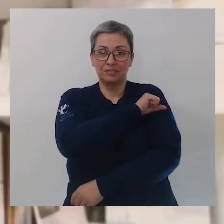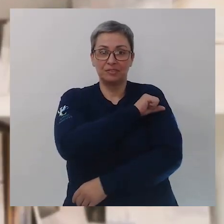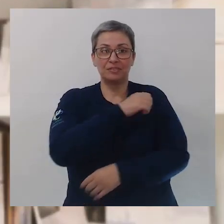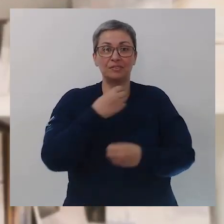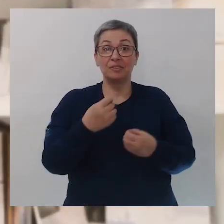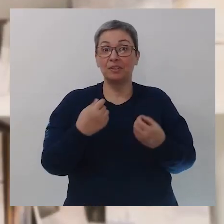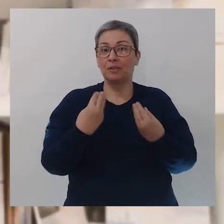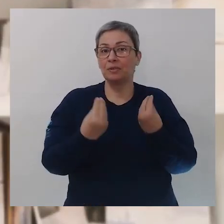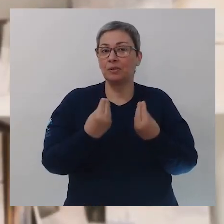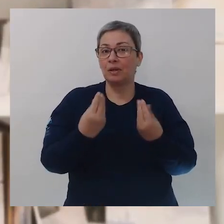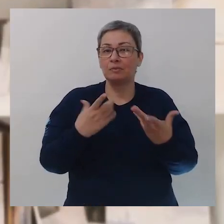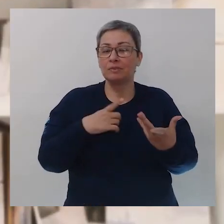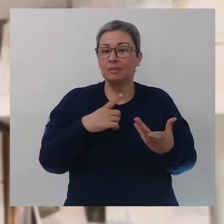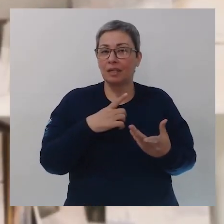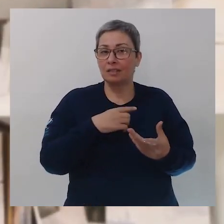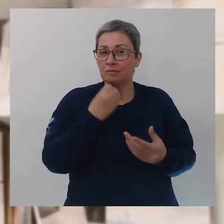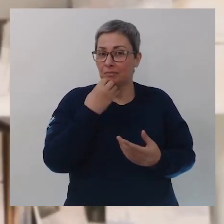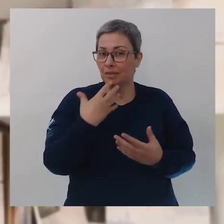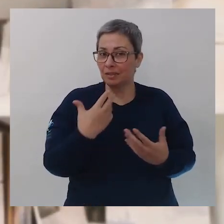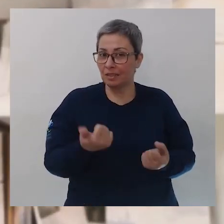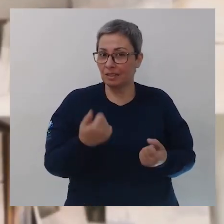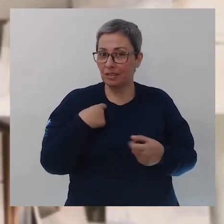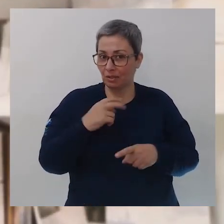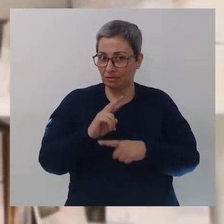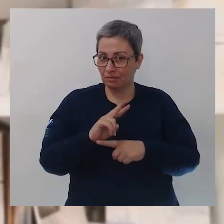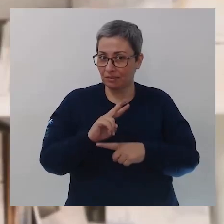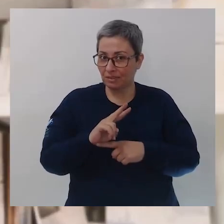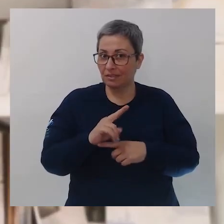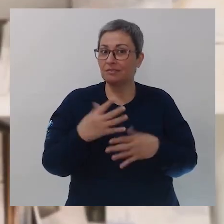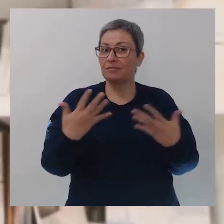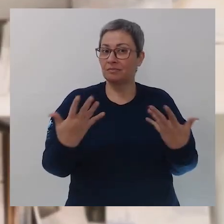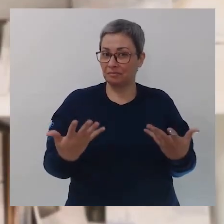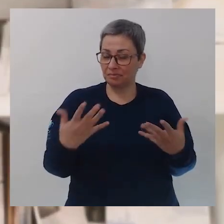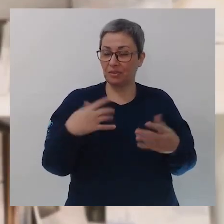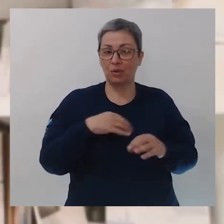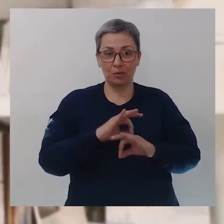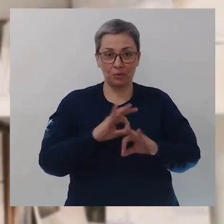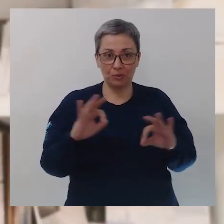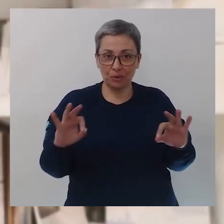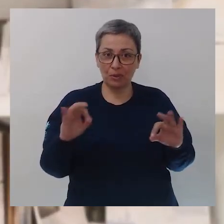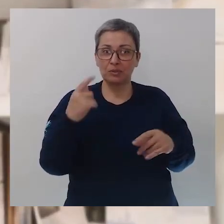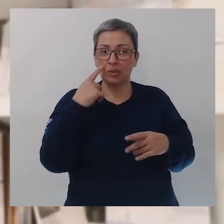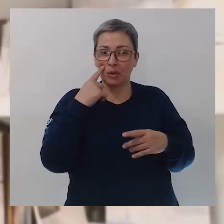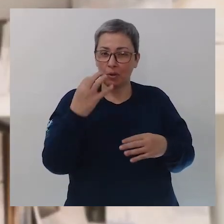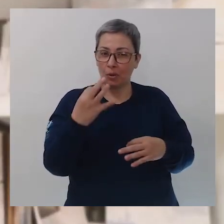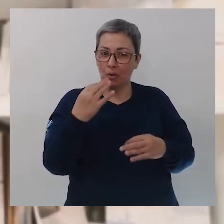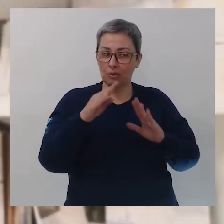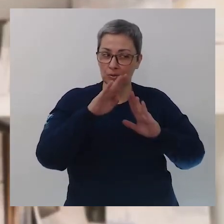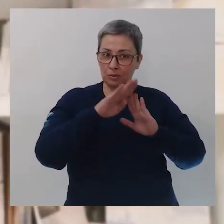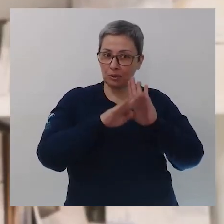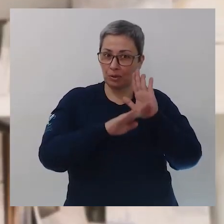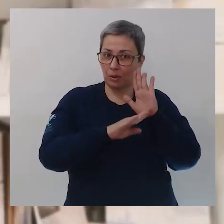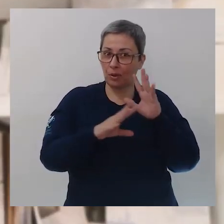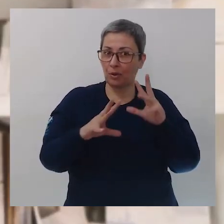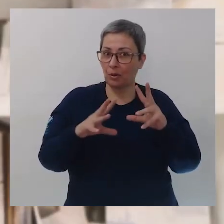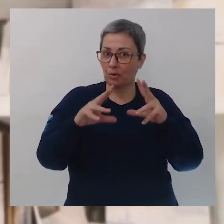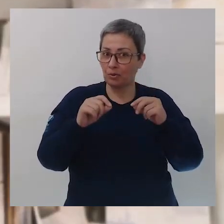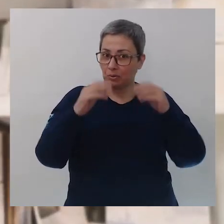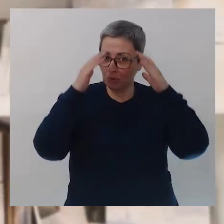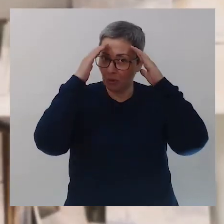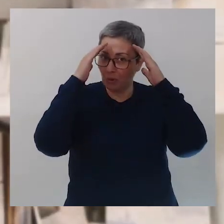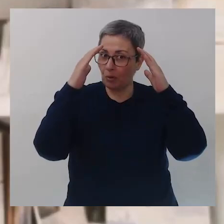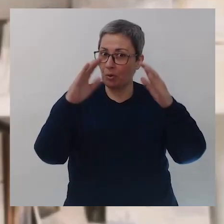ciclo 2. Como é que vocês estão? Bem? Estão se cuidando? Ótimo! Estão de olho aí no protocolo,